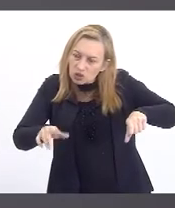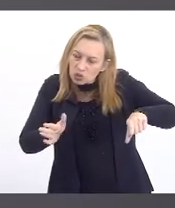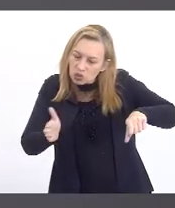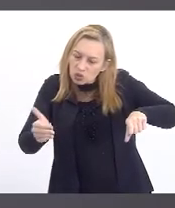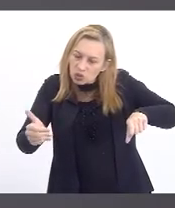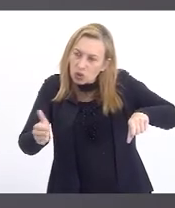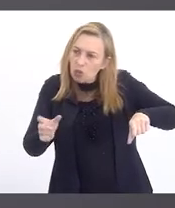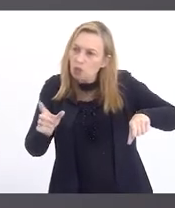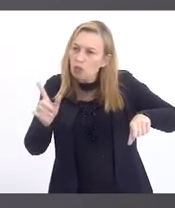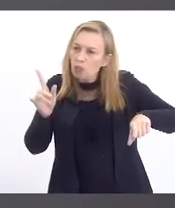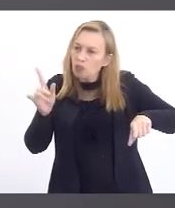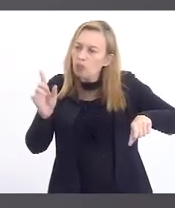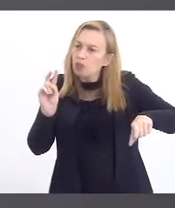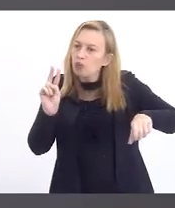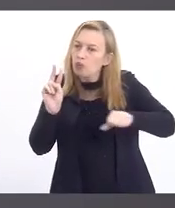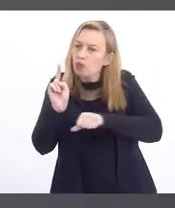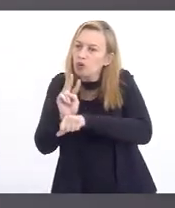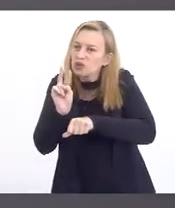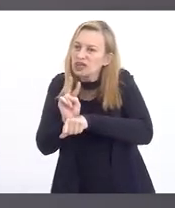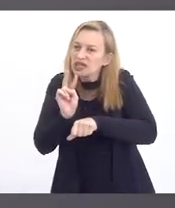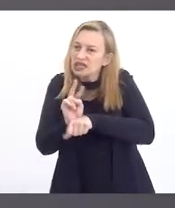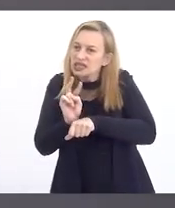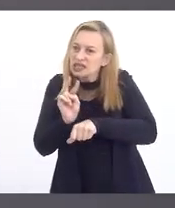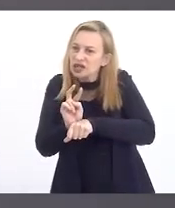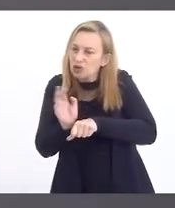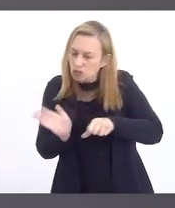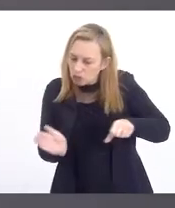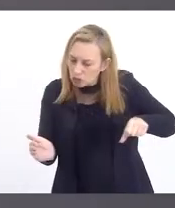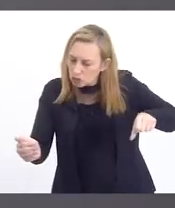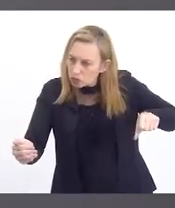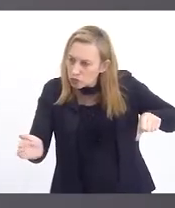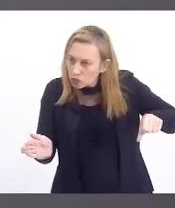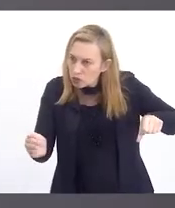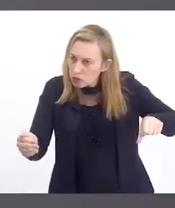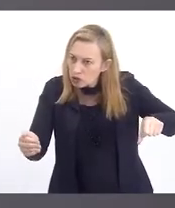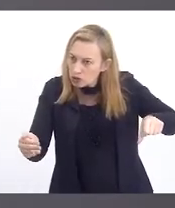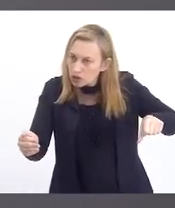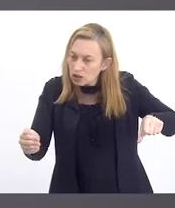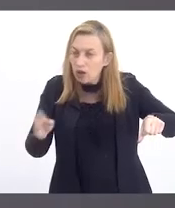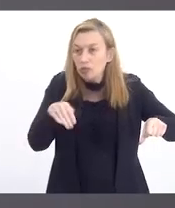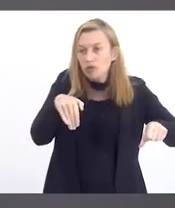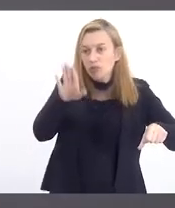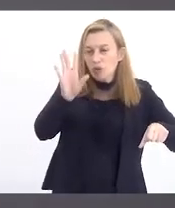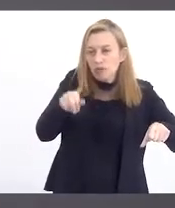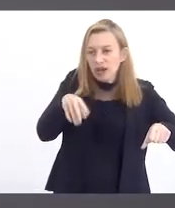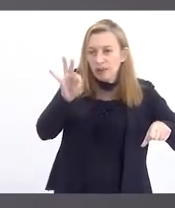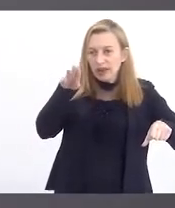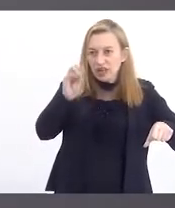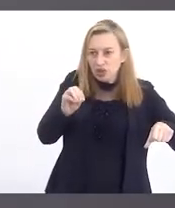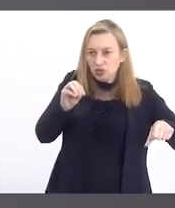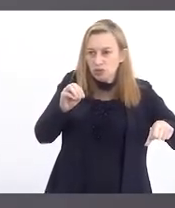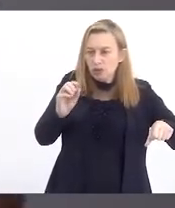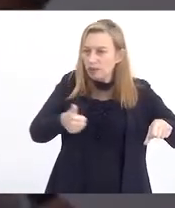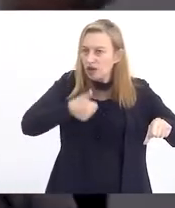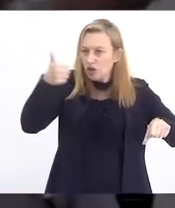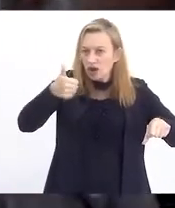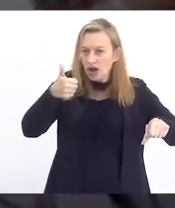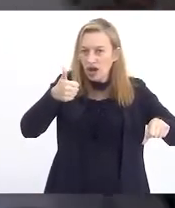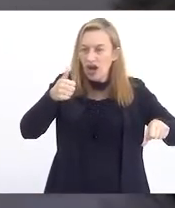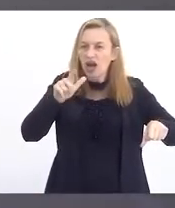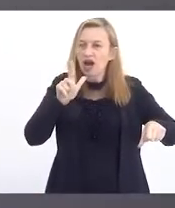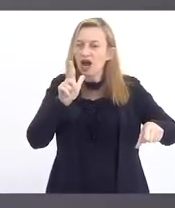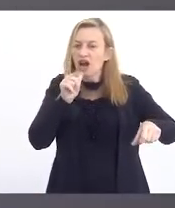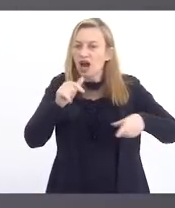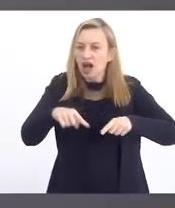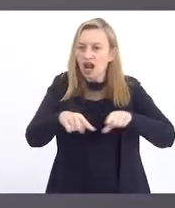joga água direto do Guandu dentro da captação. E deixando a lagoa normalmente com bombeamento e dando condição na lagoa, melhorar na lagoa. A gente